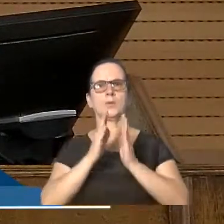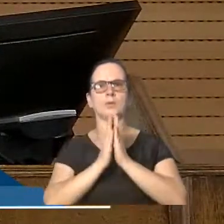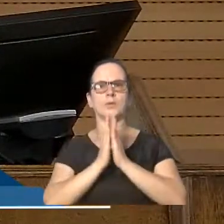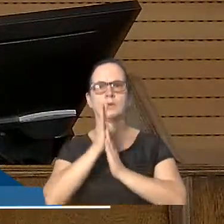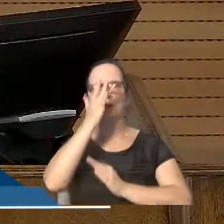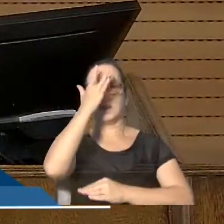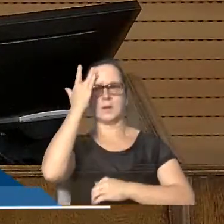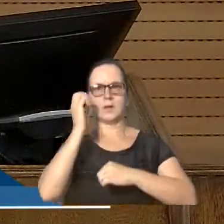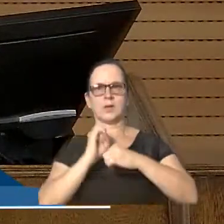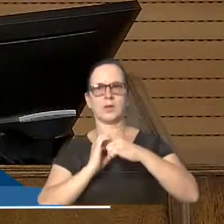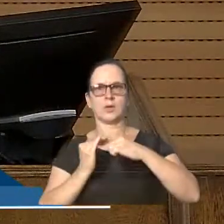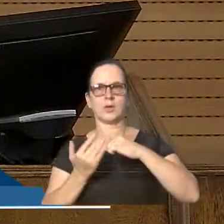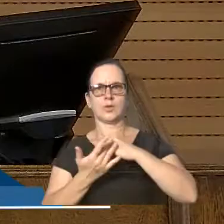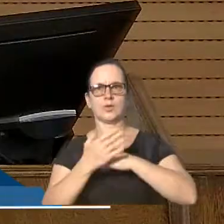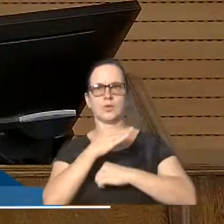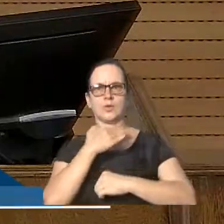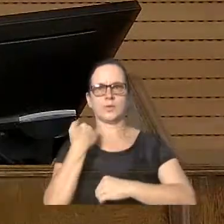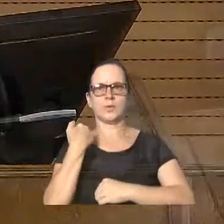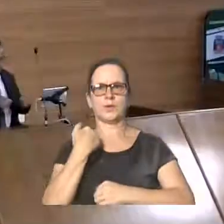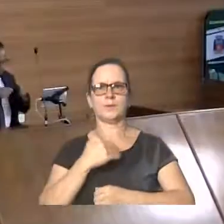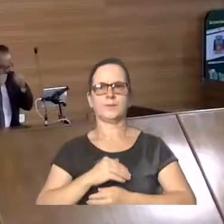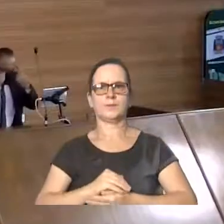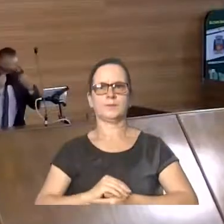silêncio em memória das vítimas do Covid-19.